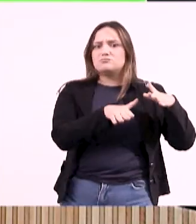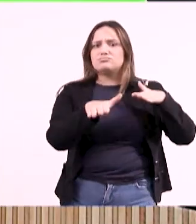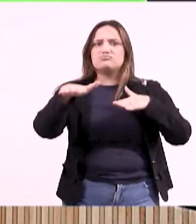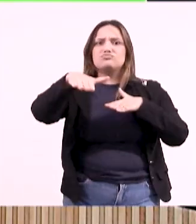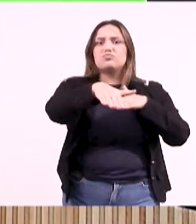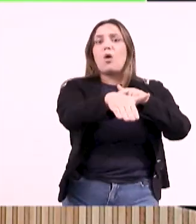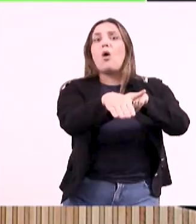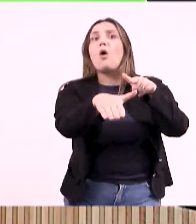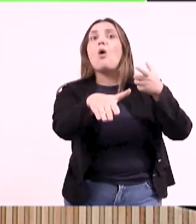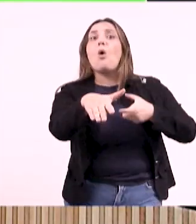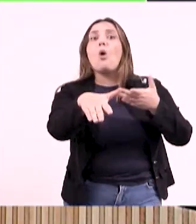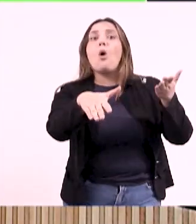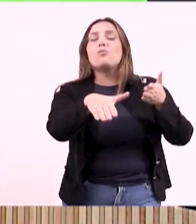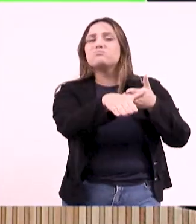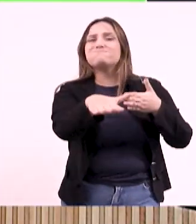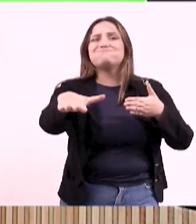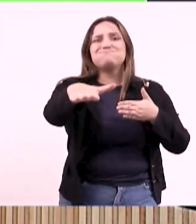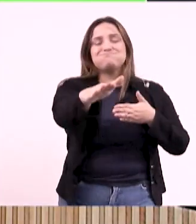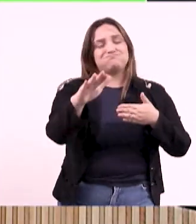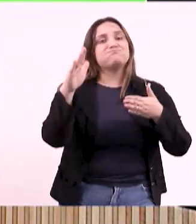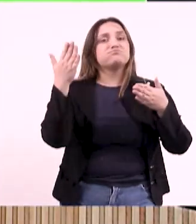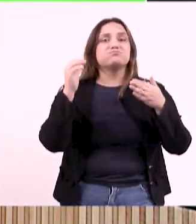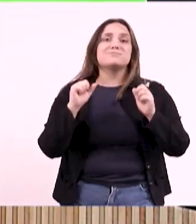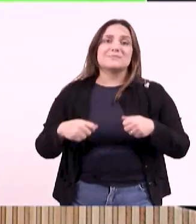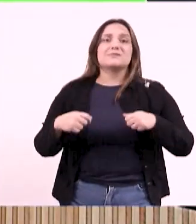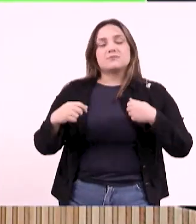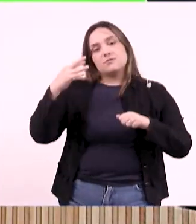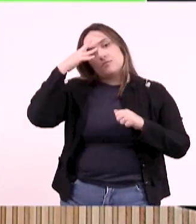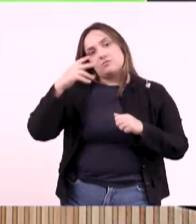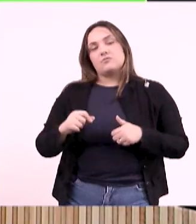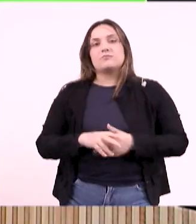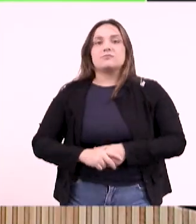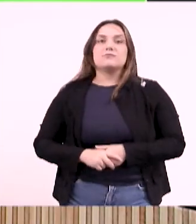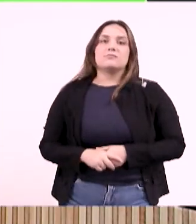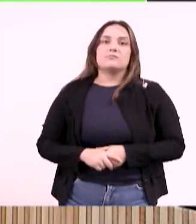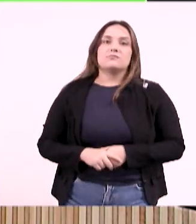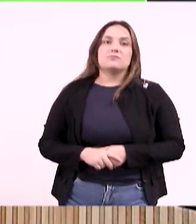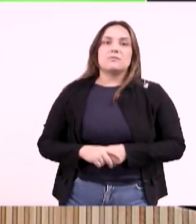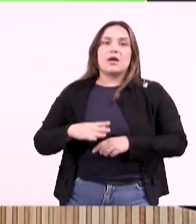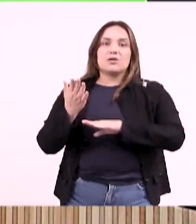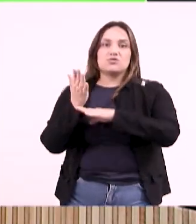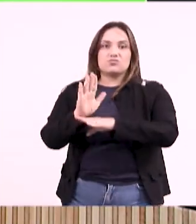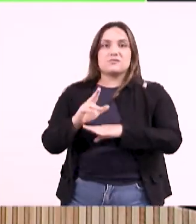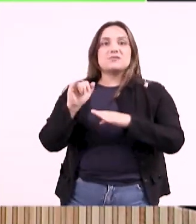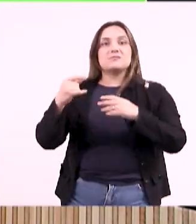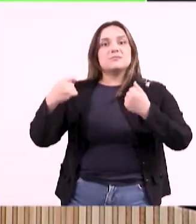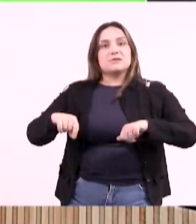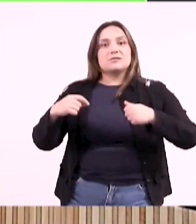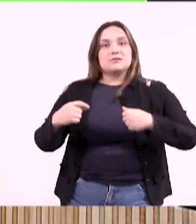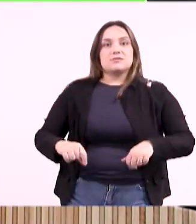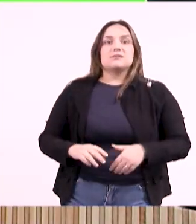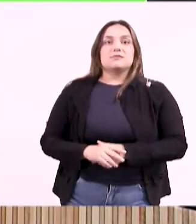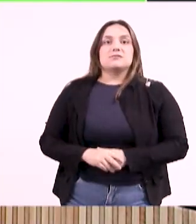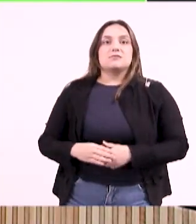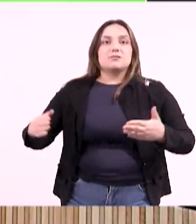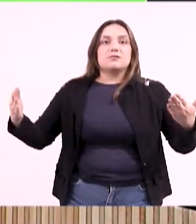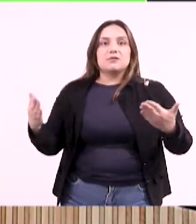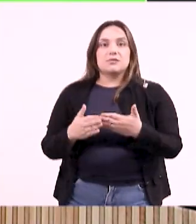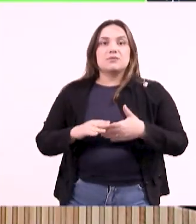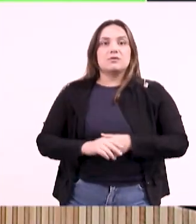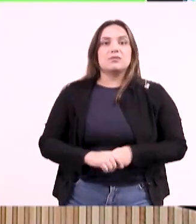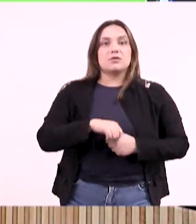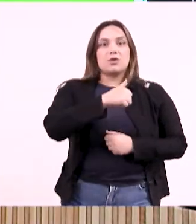condomínio residencial do NASA Park aqui em Campo Grande, que as autoridades também possam prestar um eventual socorro necessário. Bom, 11 horas